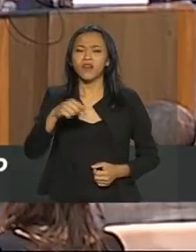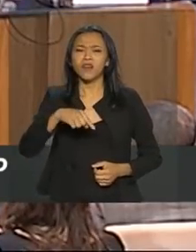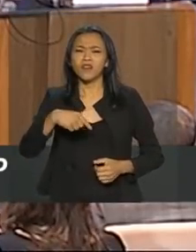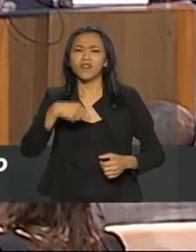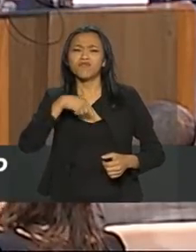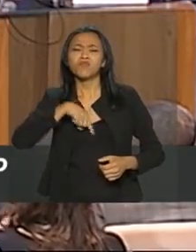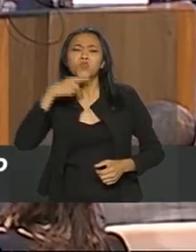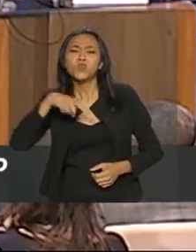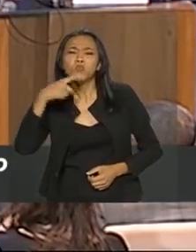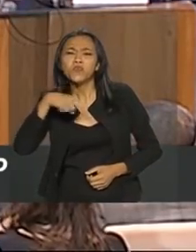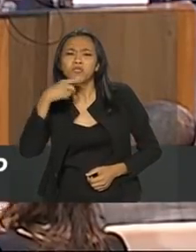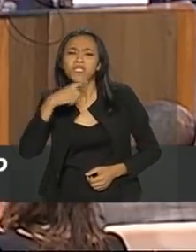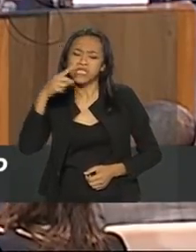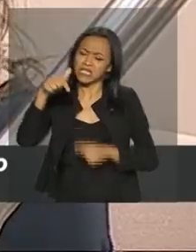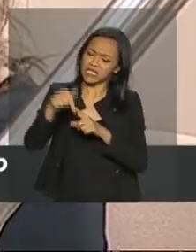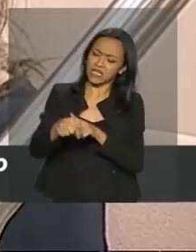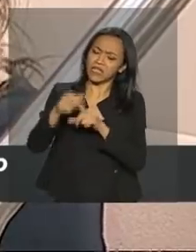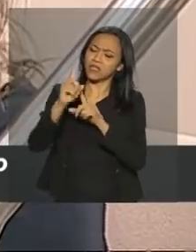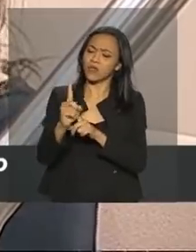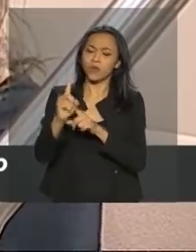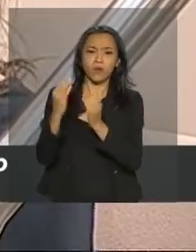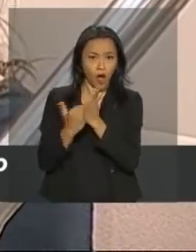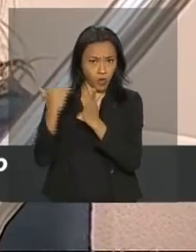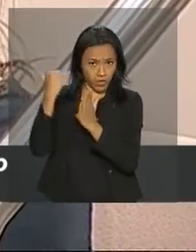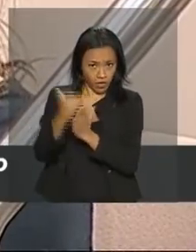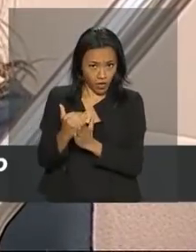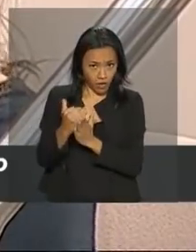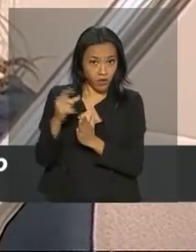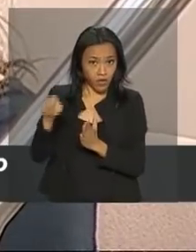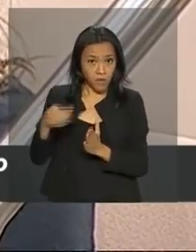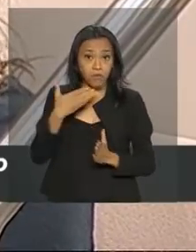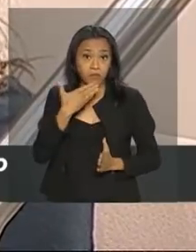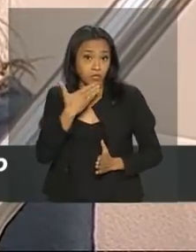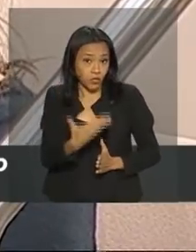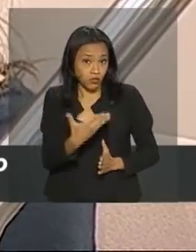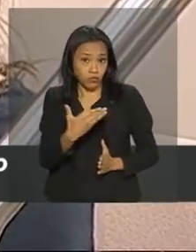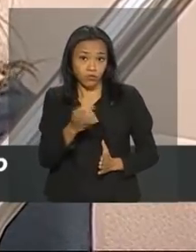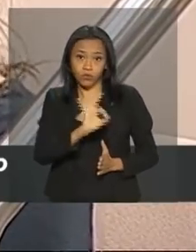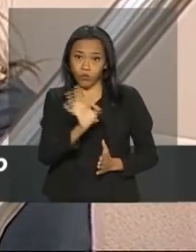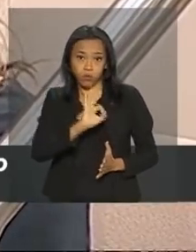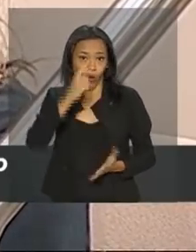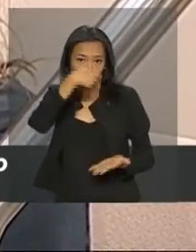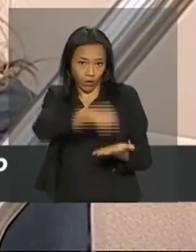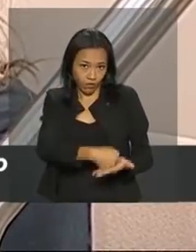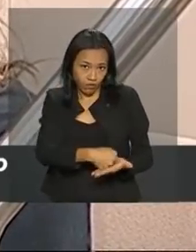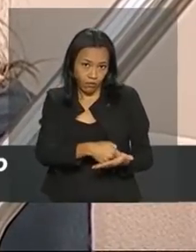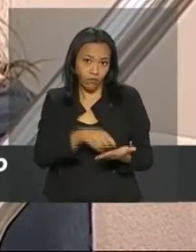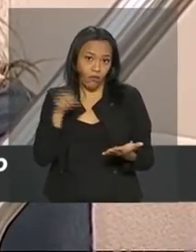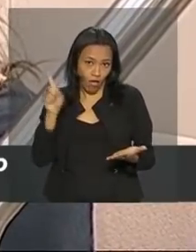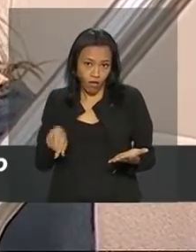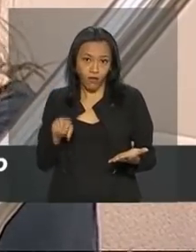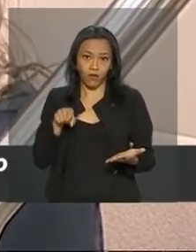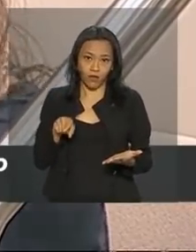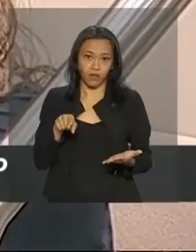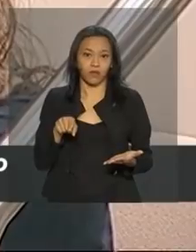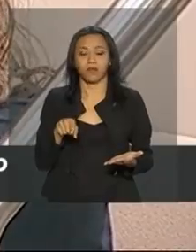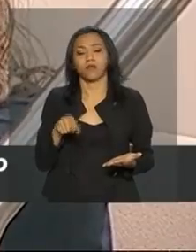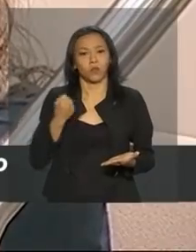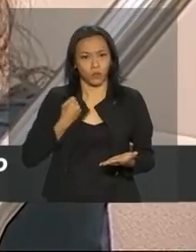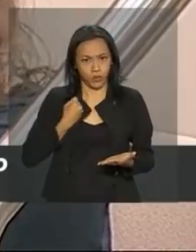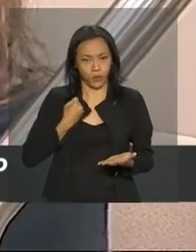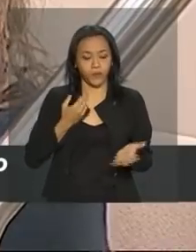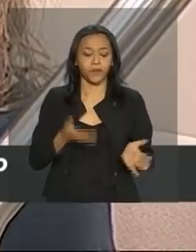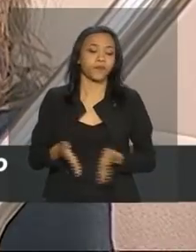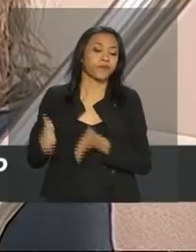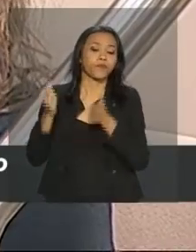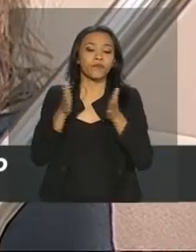71 que aumentaram eles são todos isentos que entraram com pedido e foram agora eles estão nesse grupo de 200 é